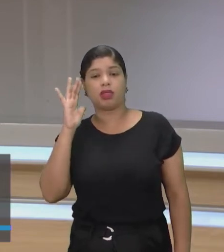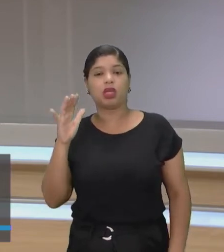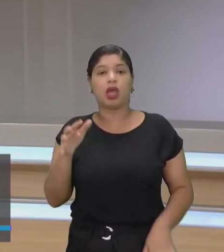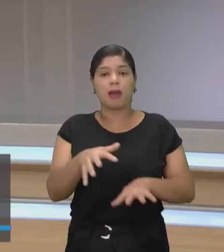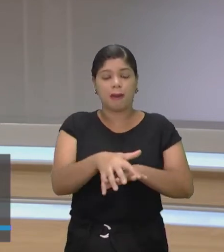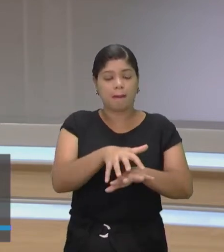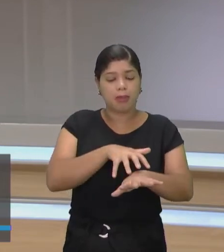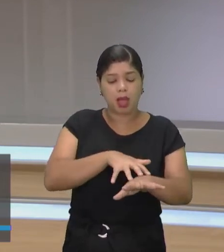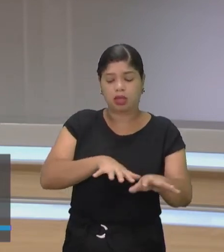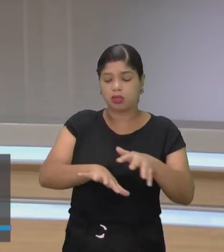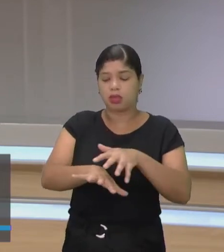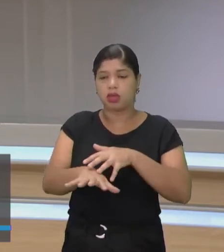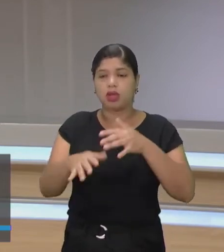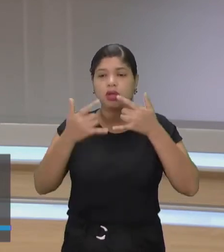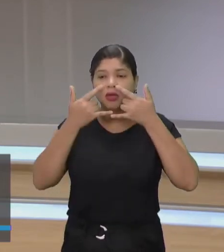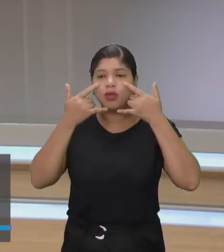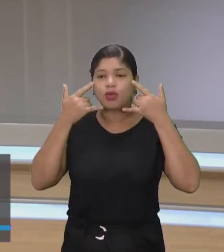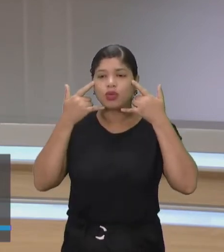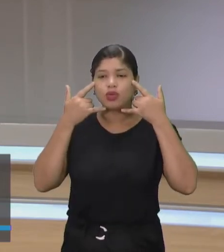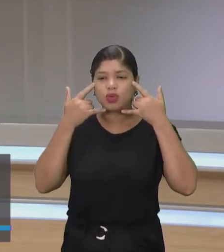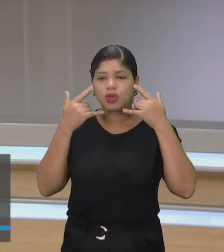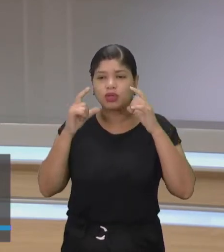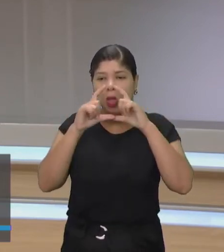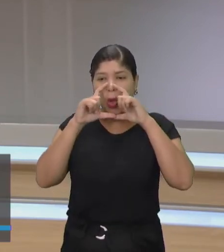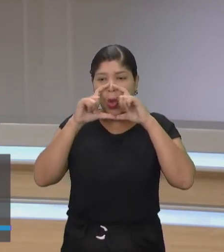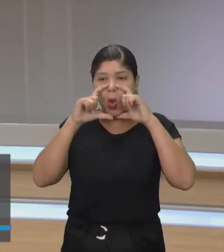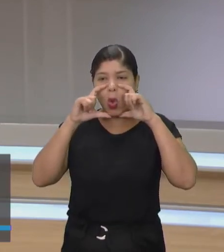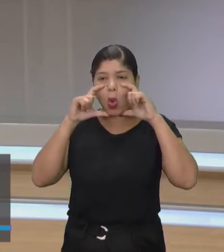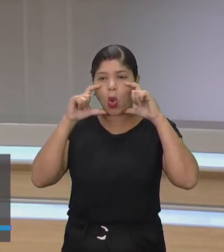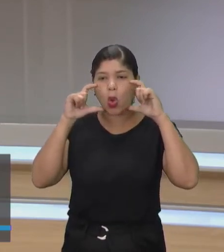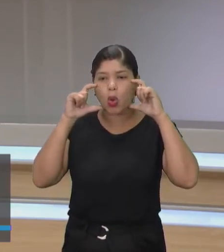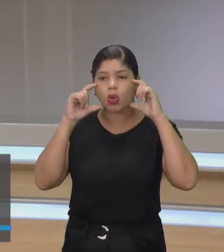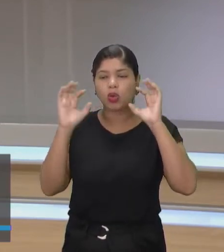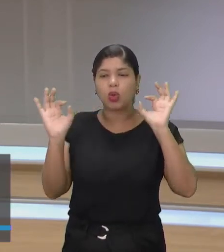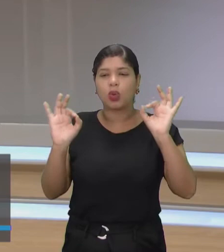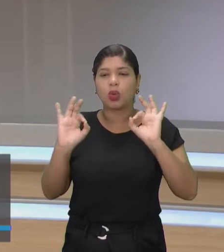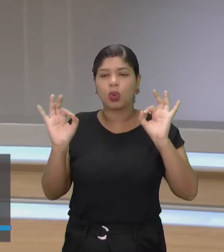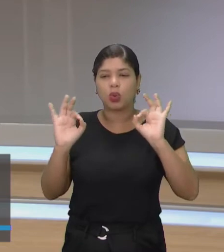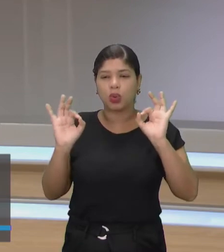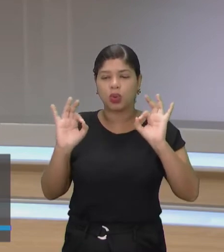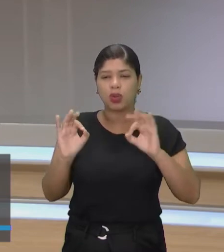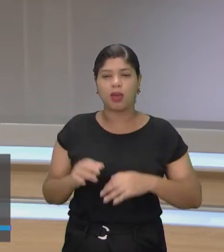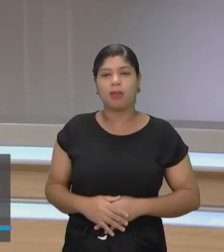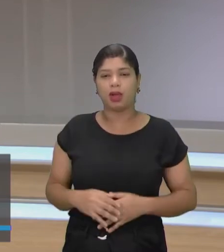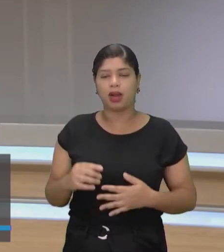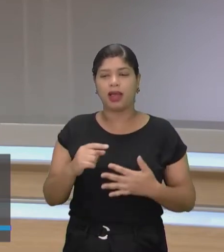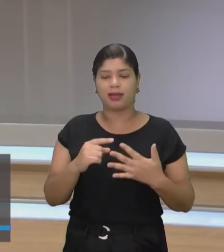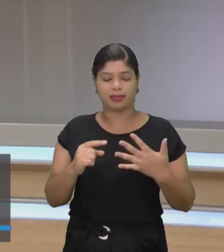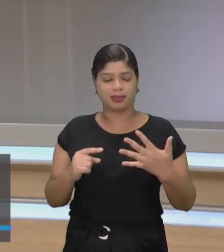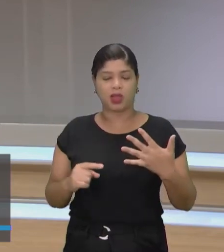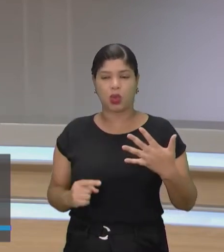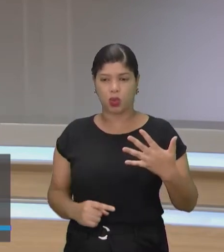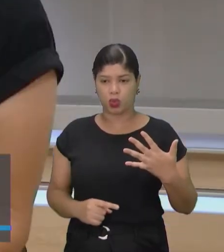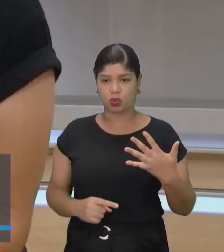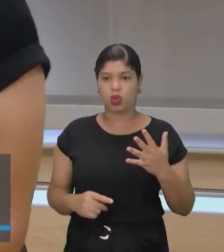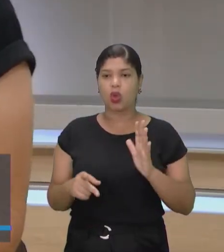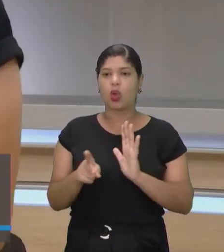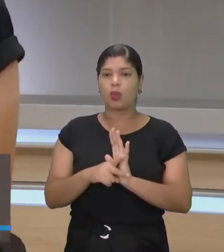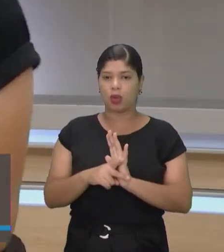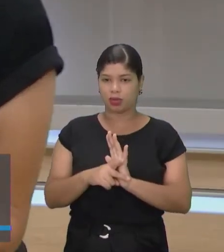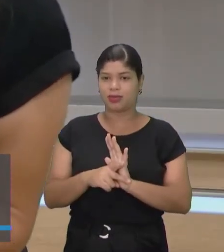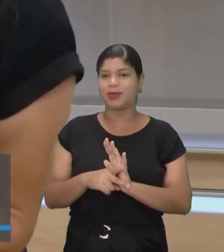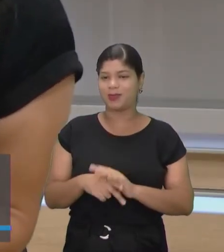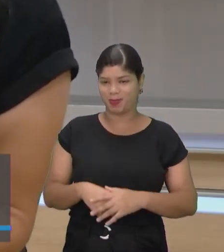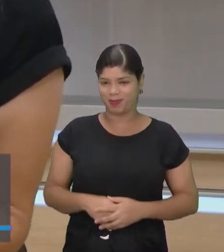os EPIs necessários para tratar de algum resíduo da saúde, algum resíduo sólido da saúde. Eu